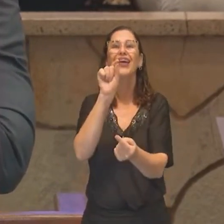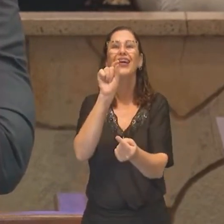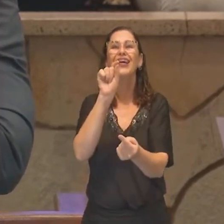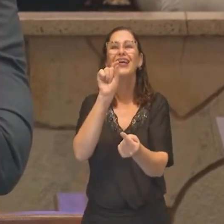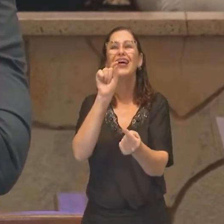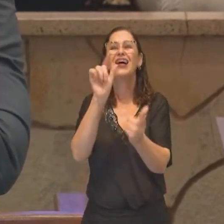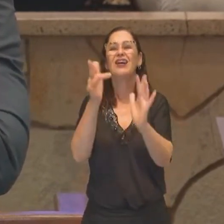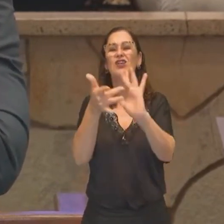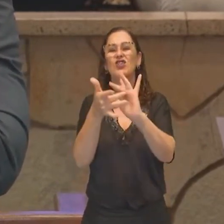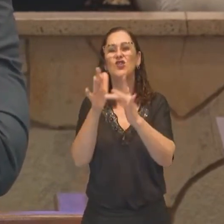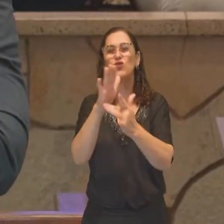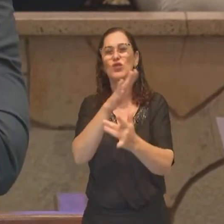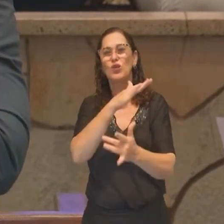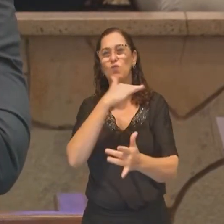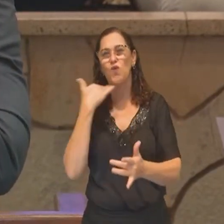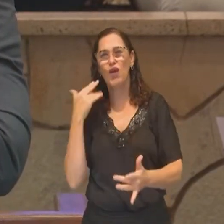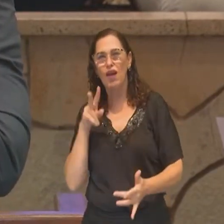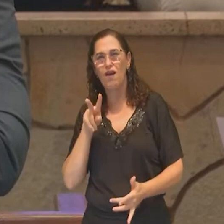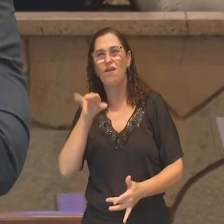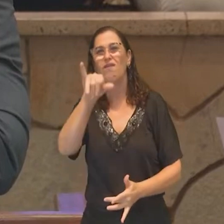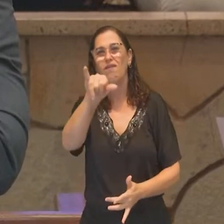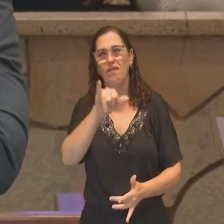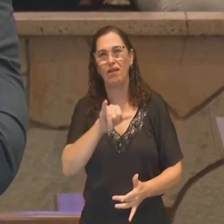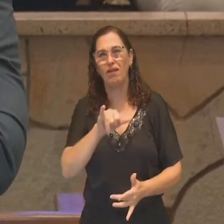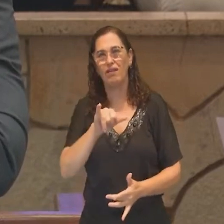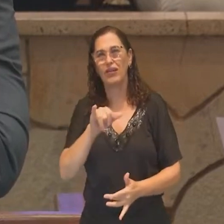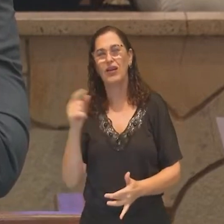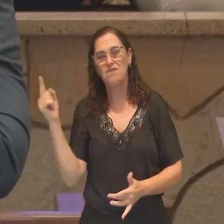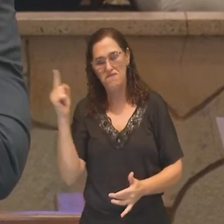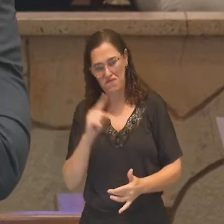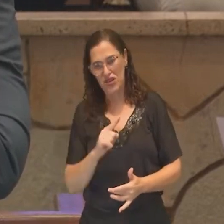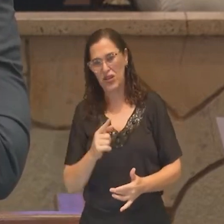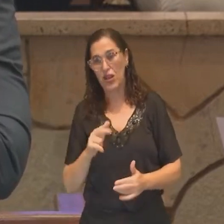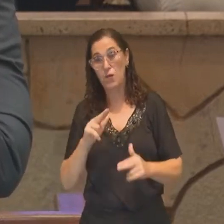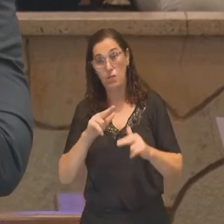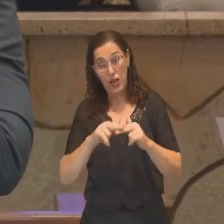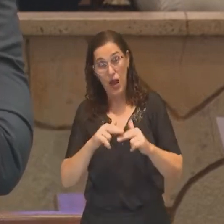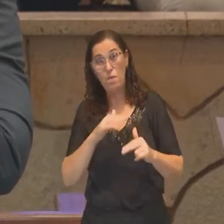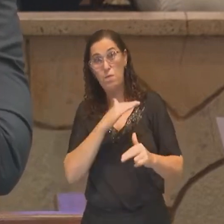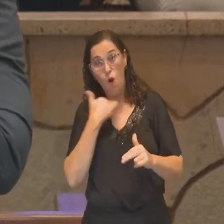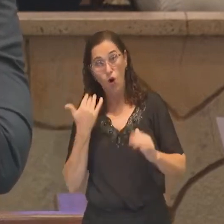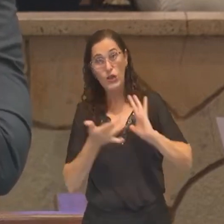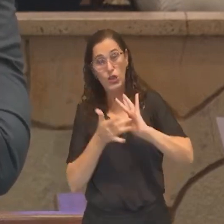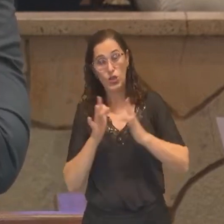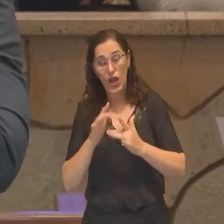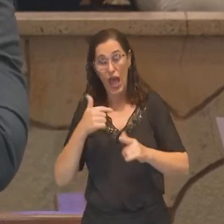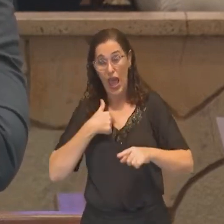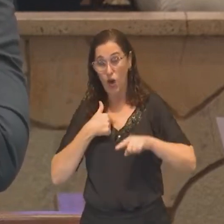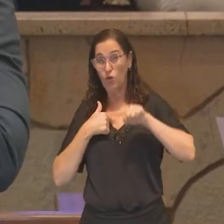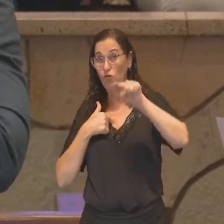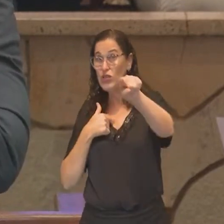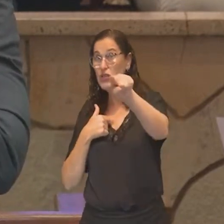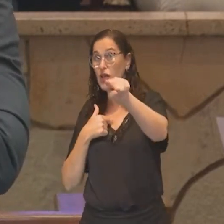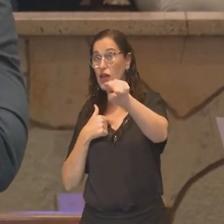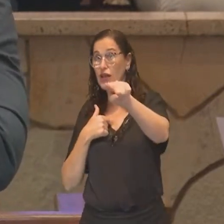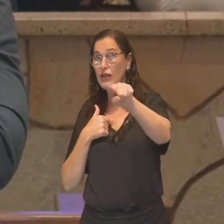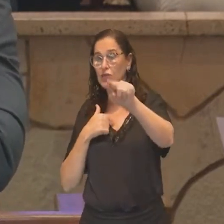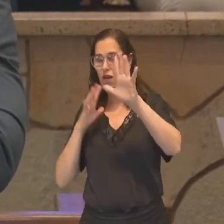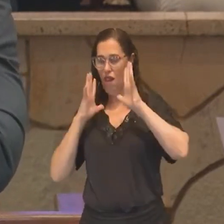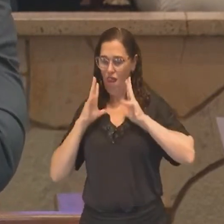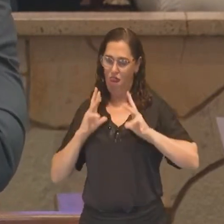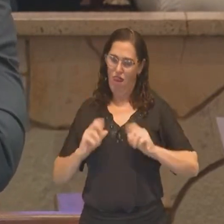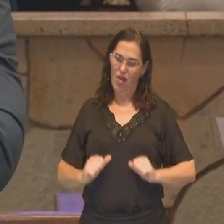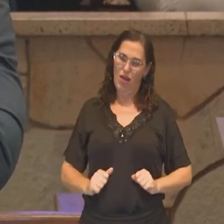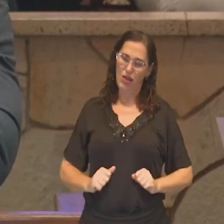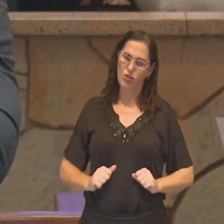que morreria, para Cristo que viria, e sim através da sua morte, eu e você seríamos purificados